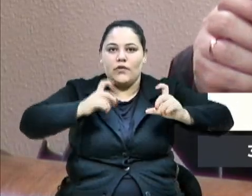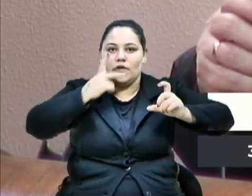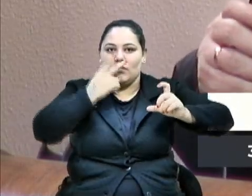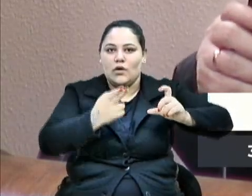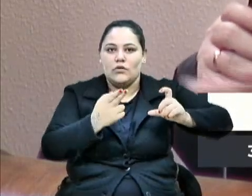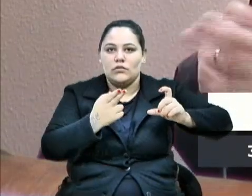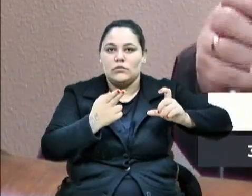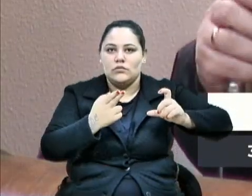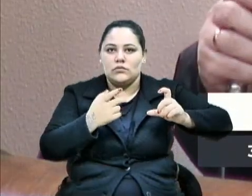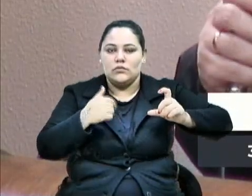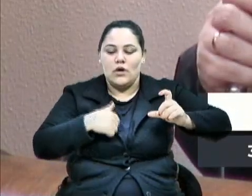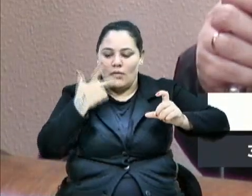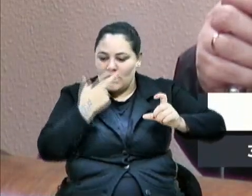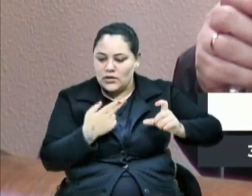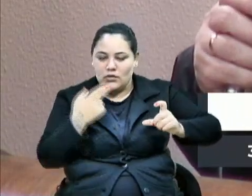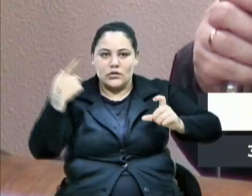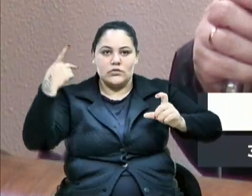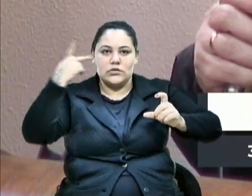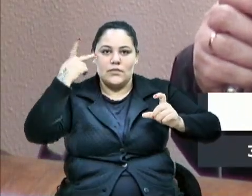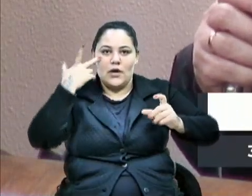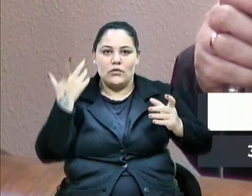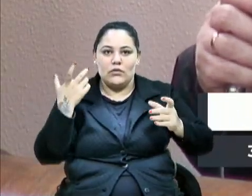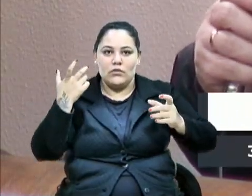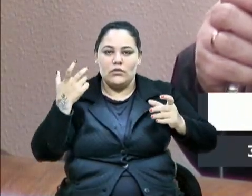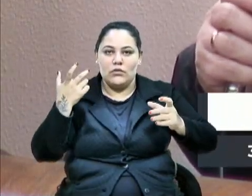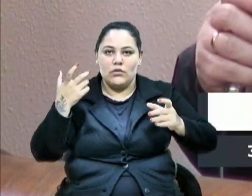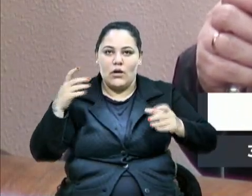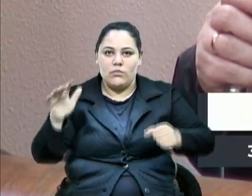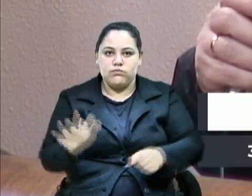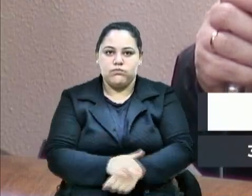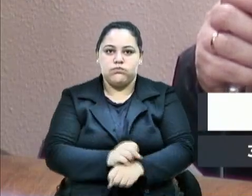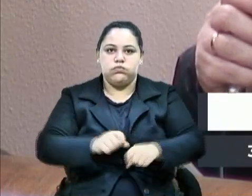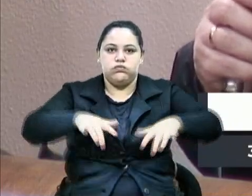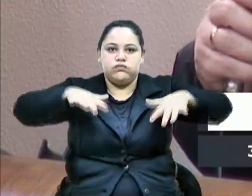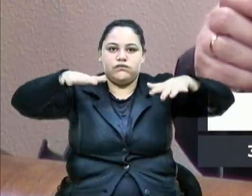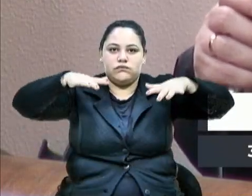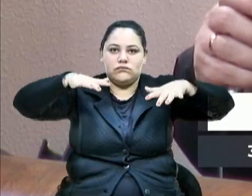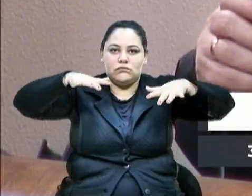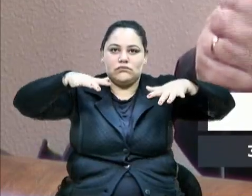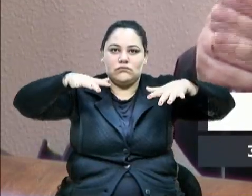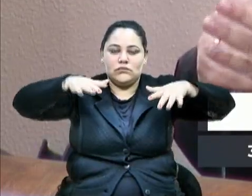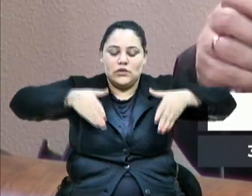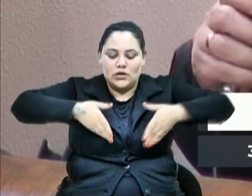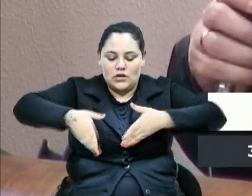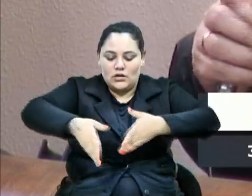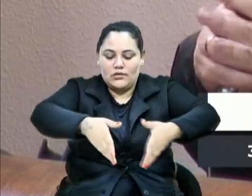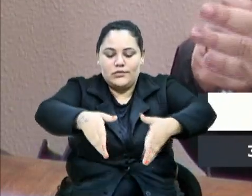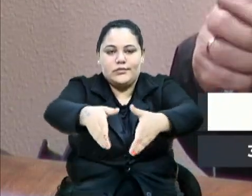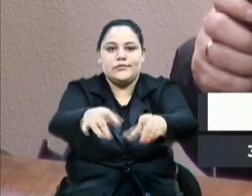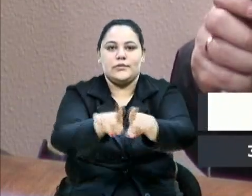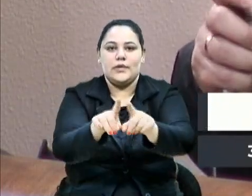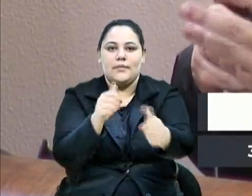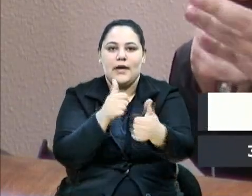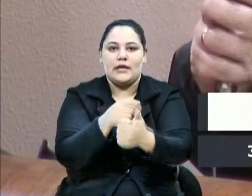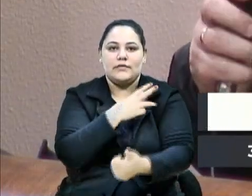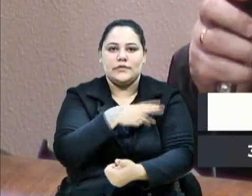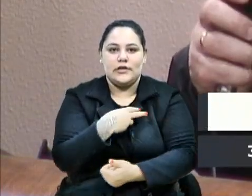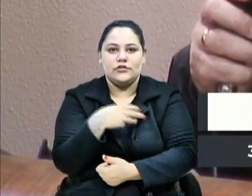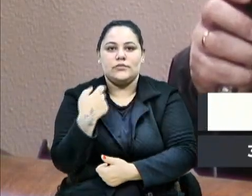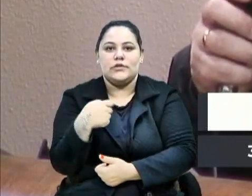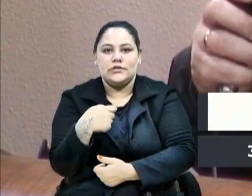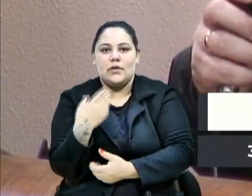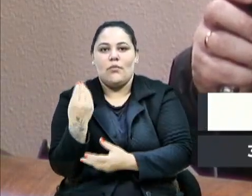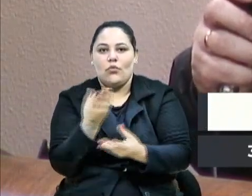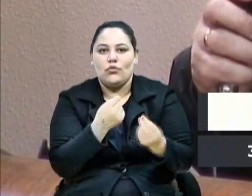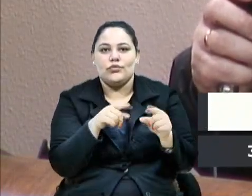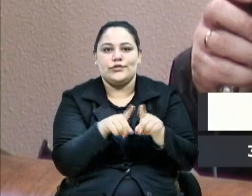Paulo. Inundou tudo de novo lá embaixo. Então, ali na Júlio Calegari, precisa muito, vereador, e tomara que esse dinheiro venha para